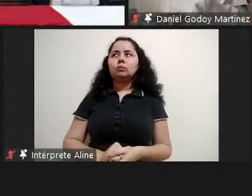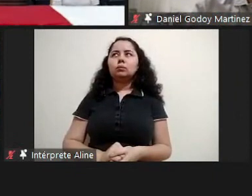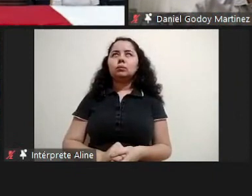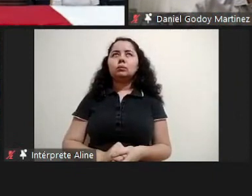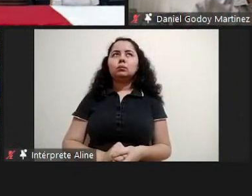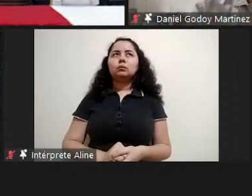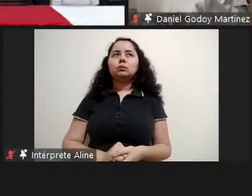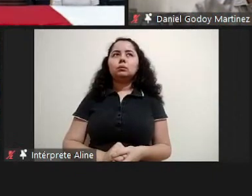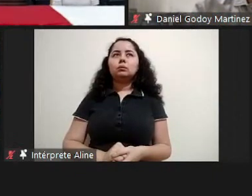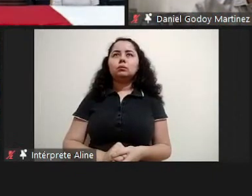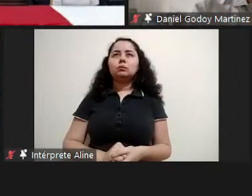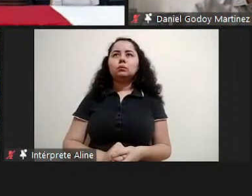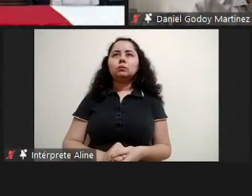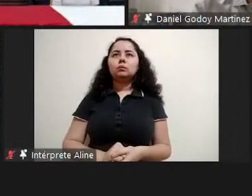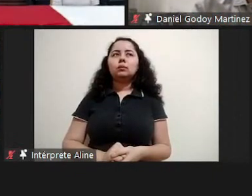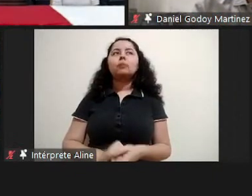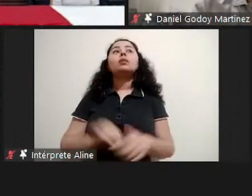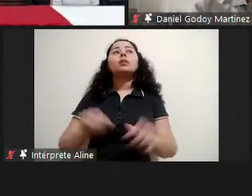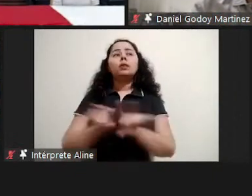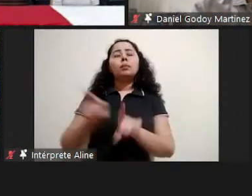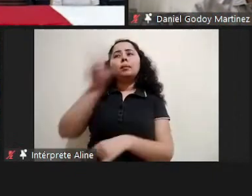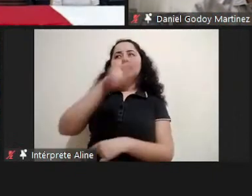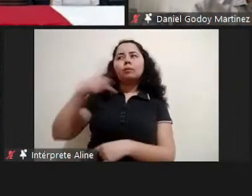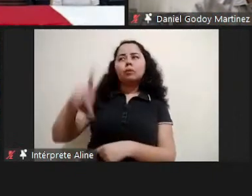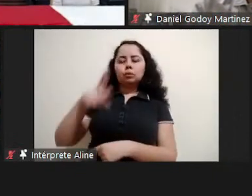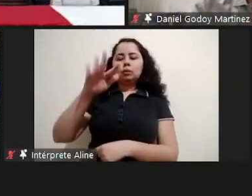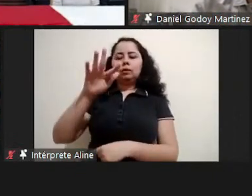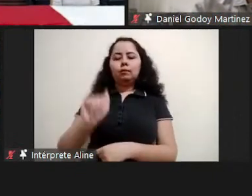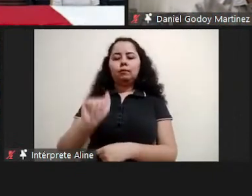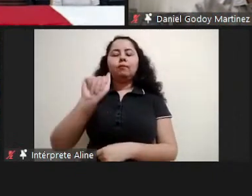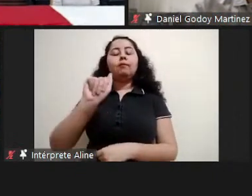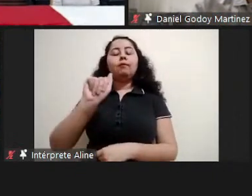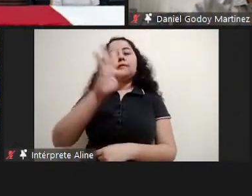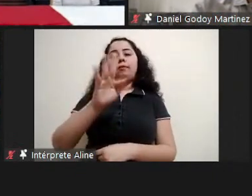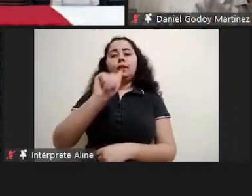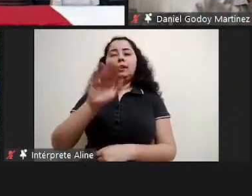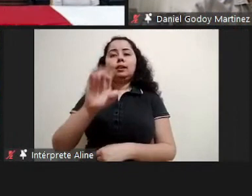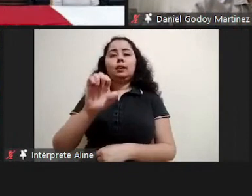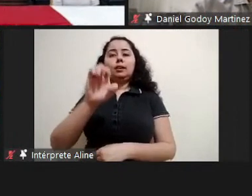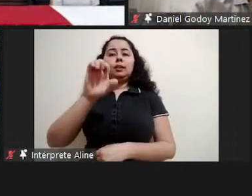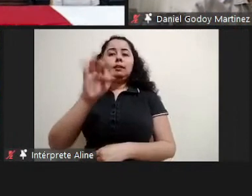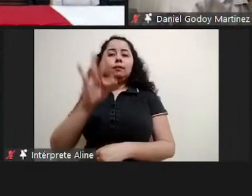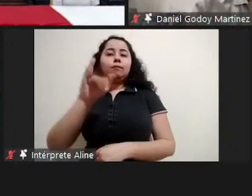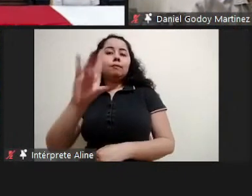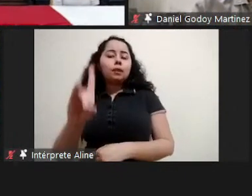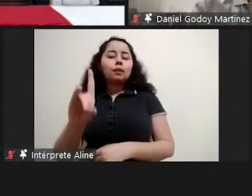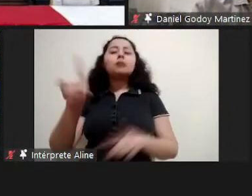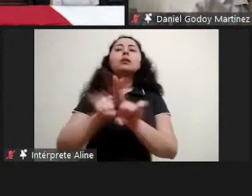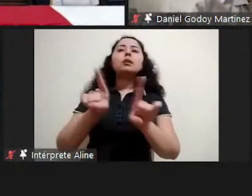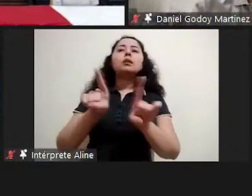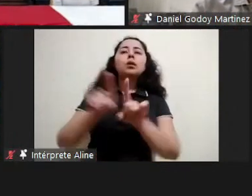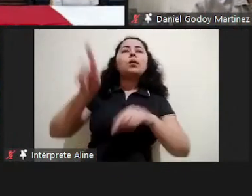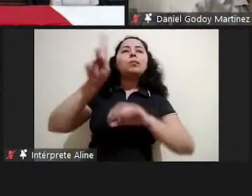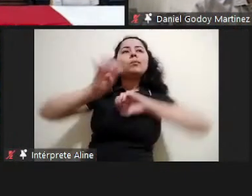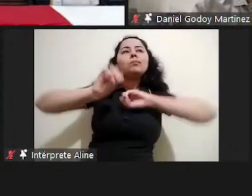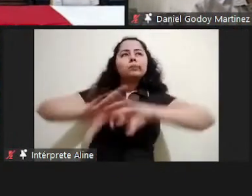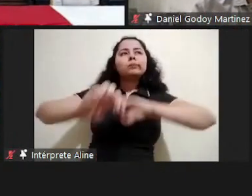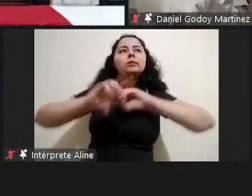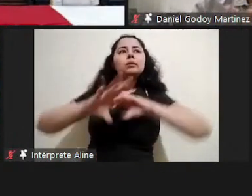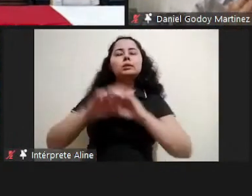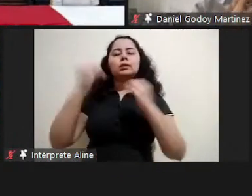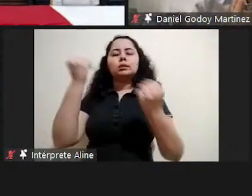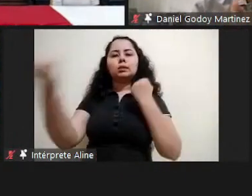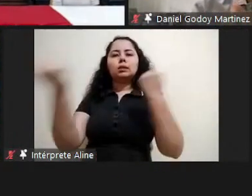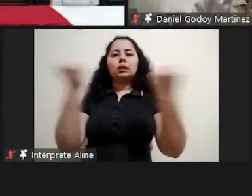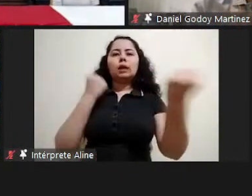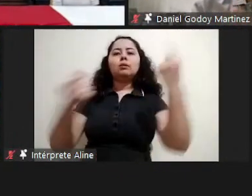Enquanto professor da FAIFID, do Departamento de Ginástica Corporal e Arte Corporal, por um período de 30 anos, esteve à